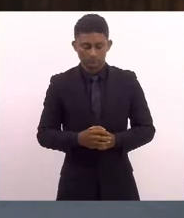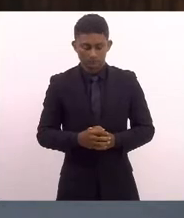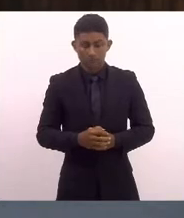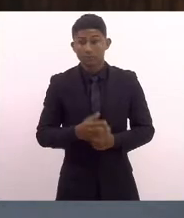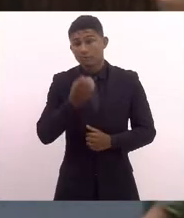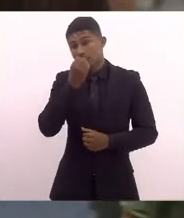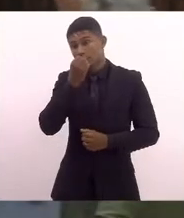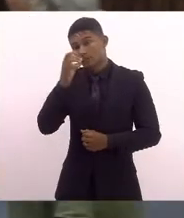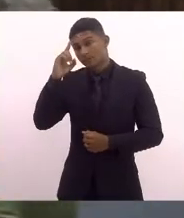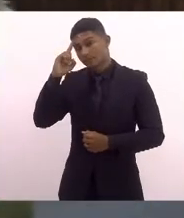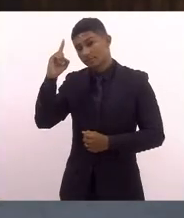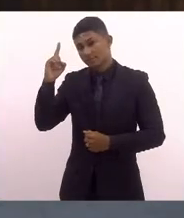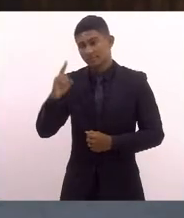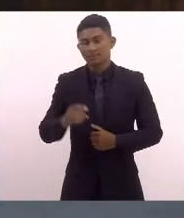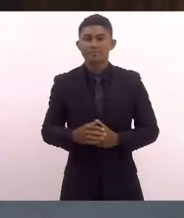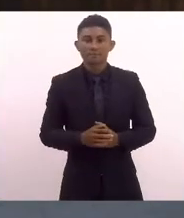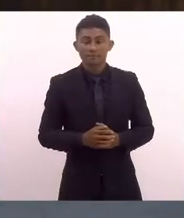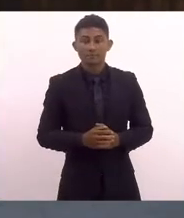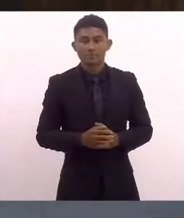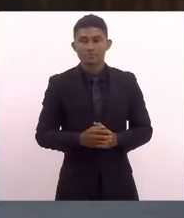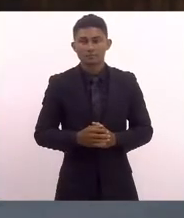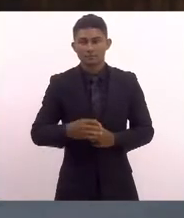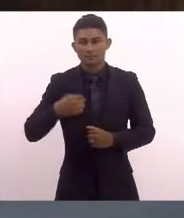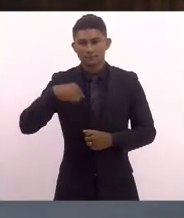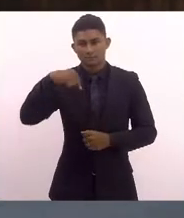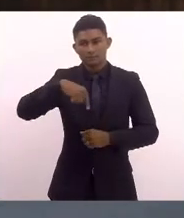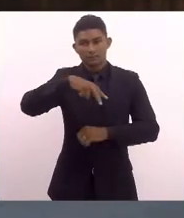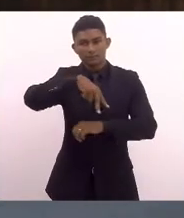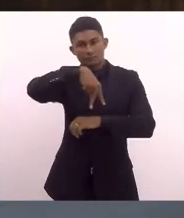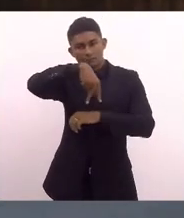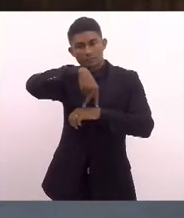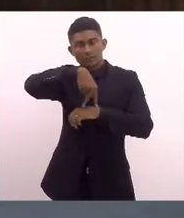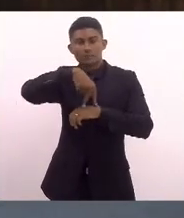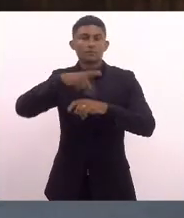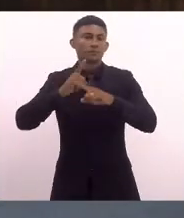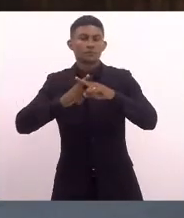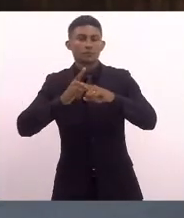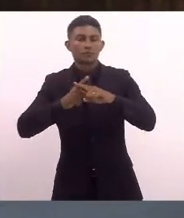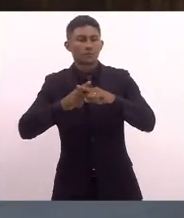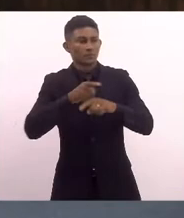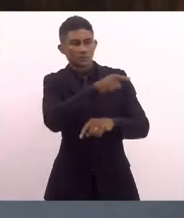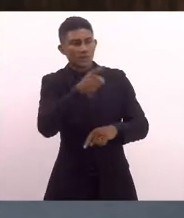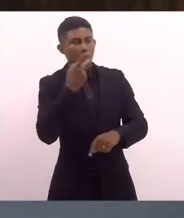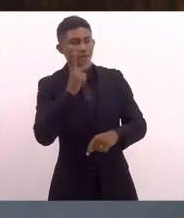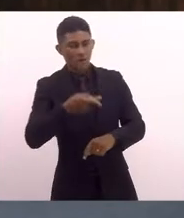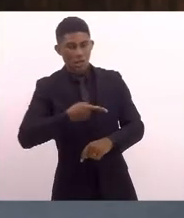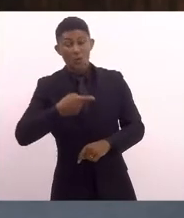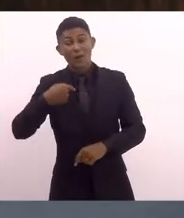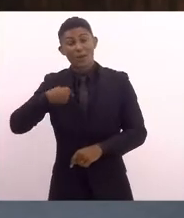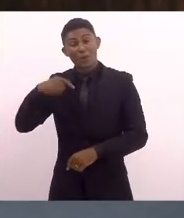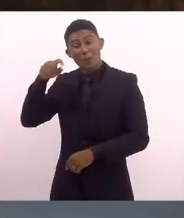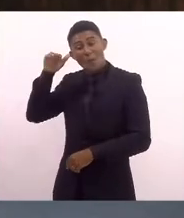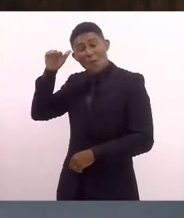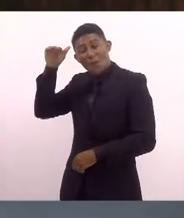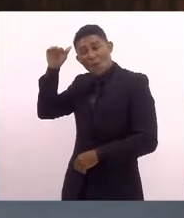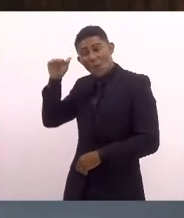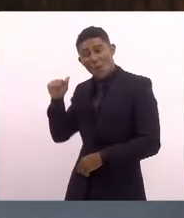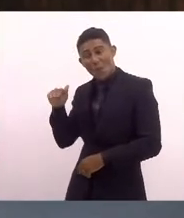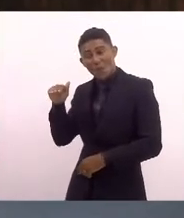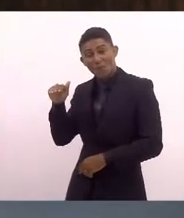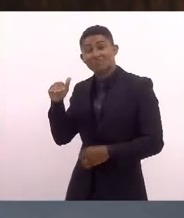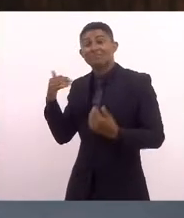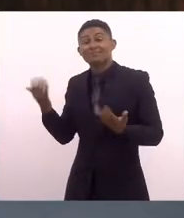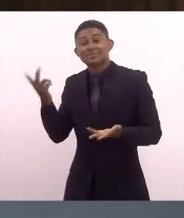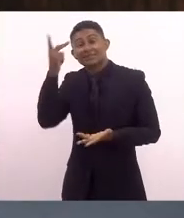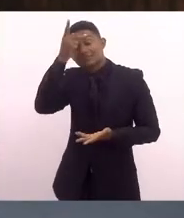Bom dia, estou em pé, porque já me disseram que eu sou muito pequenininha, e as